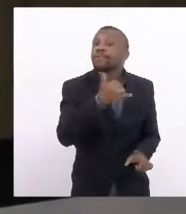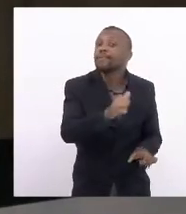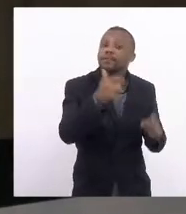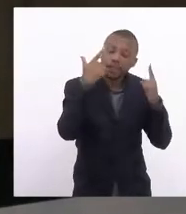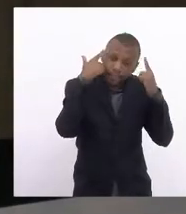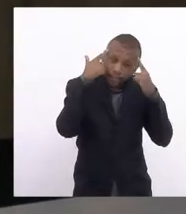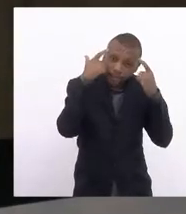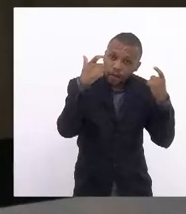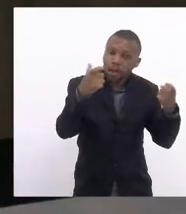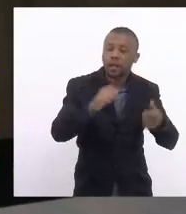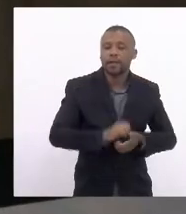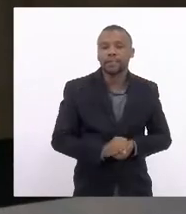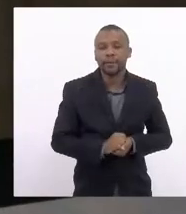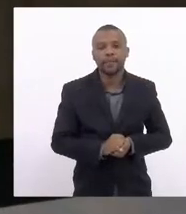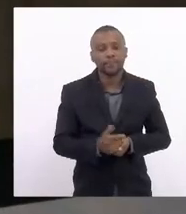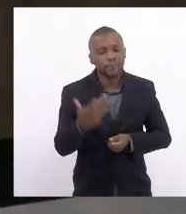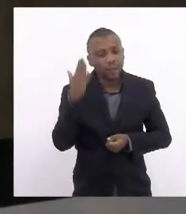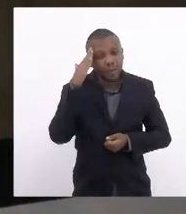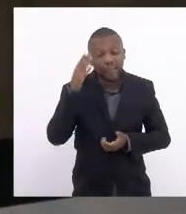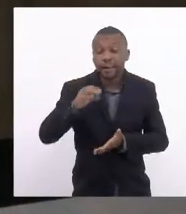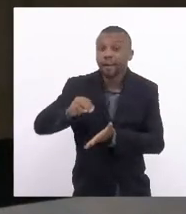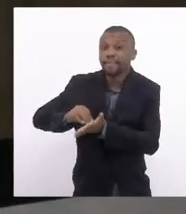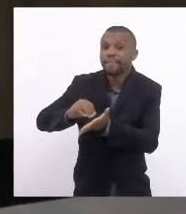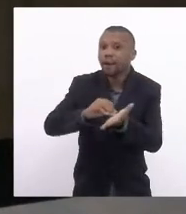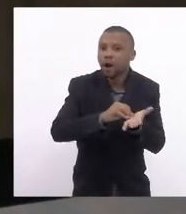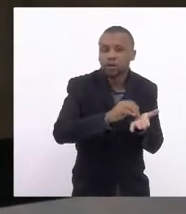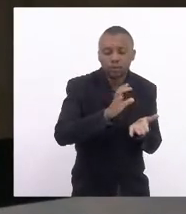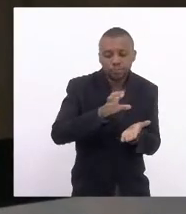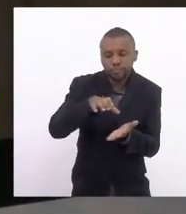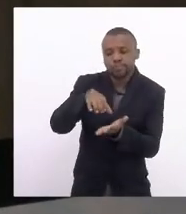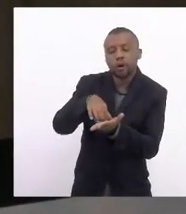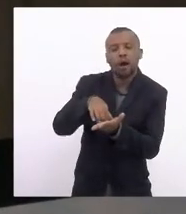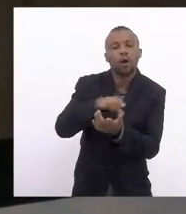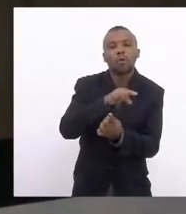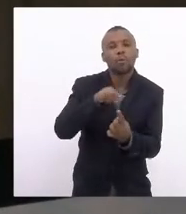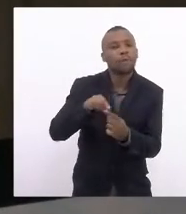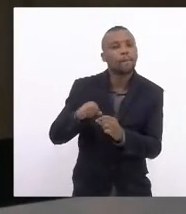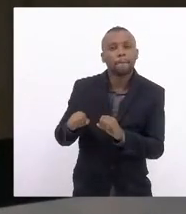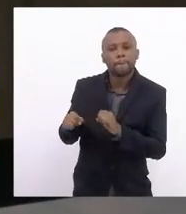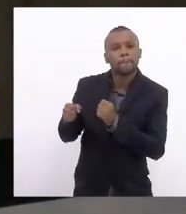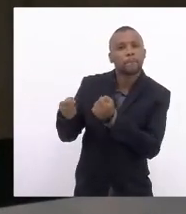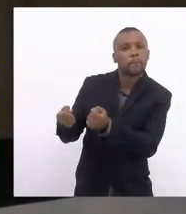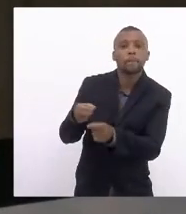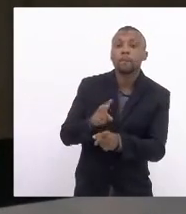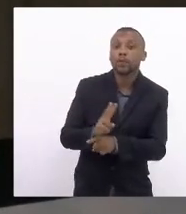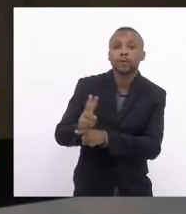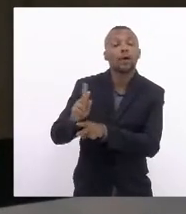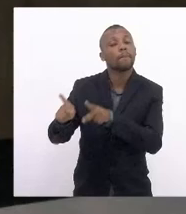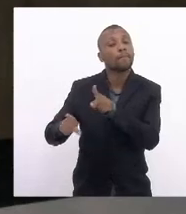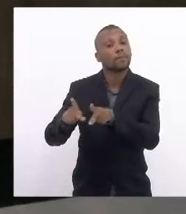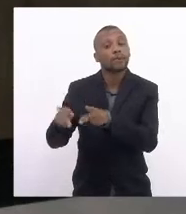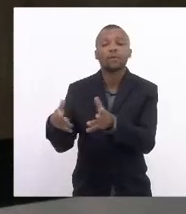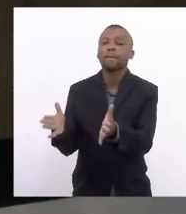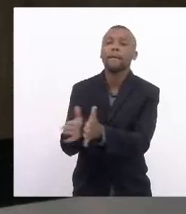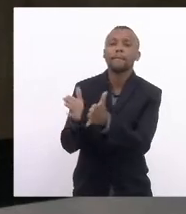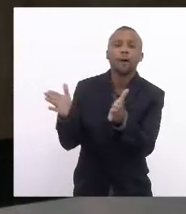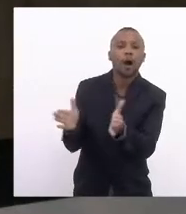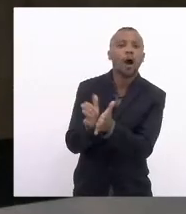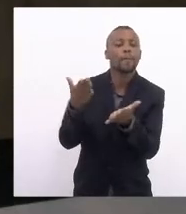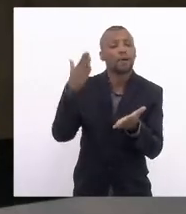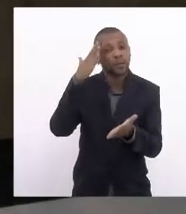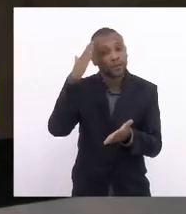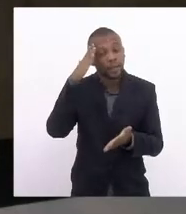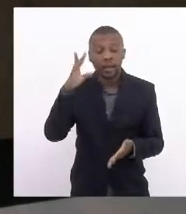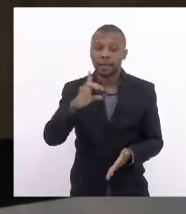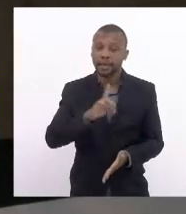sei a ausência de equipamentos de proteção à população vulnerável. Eu sei que as